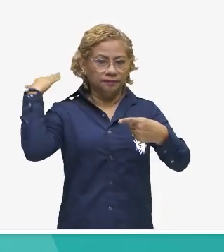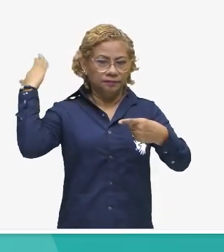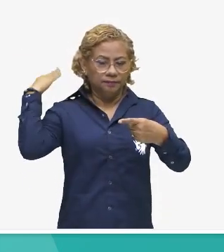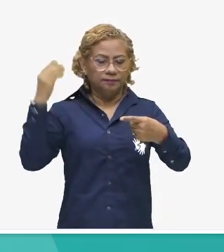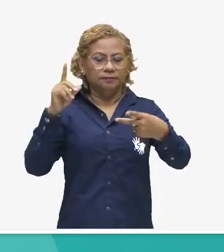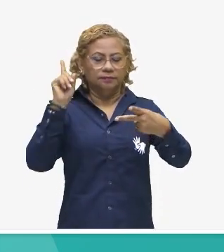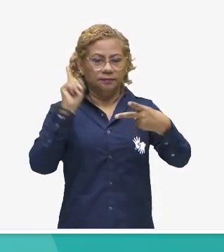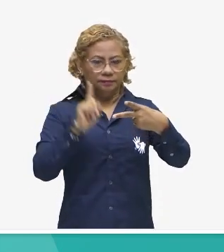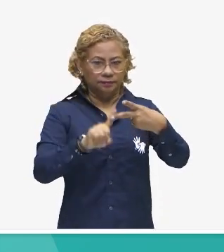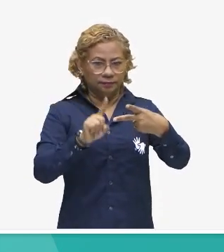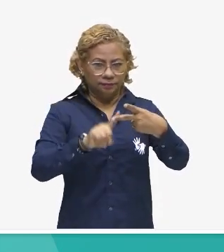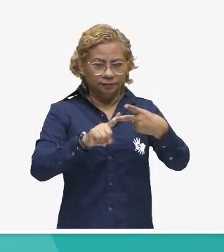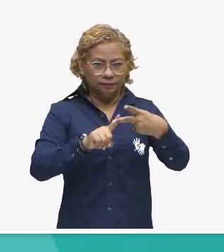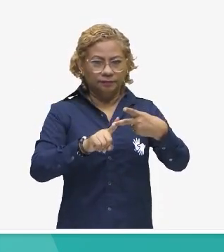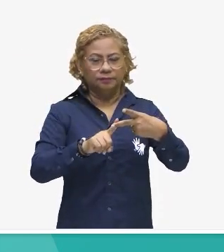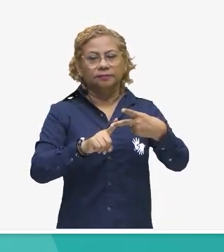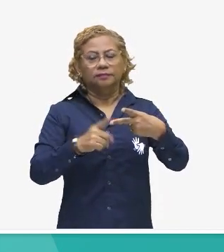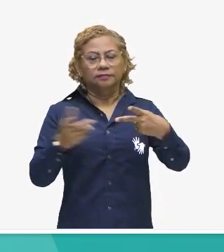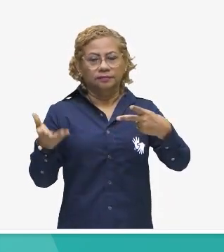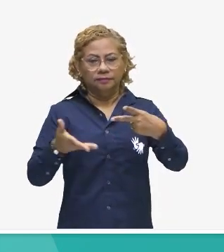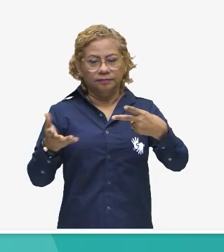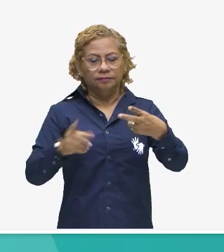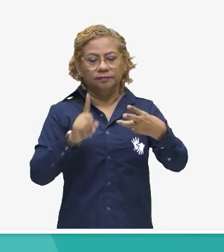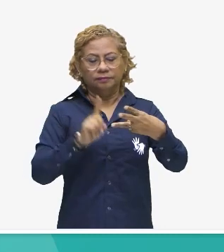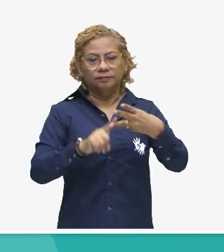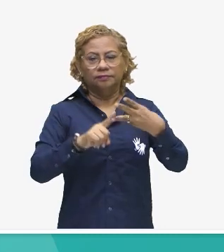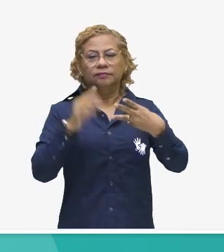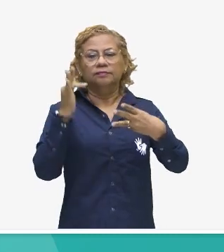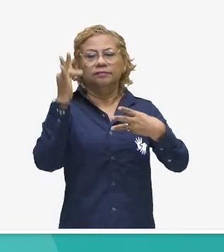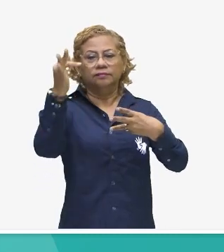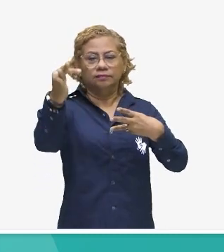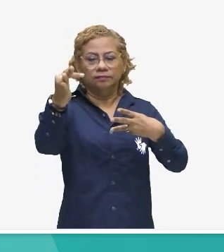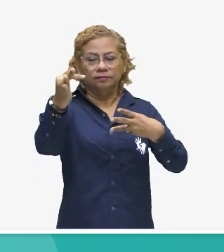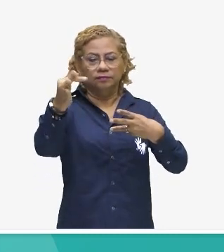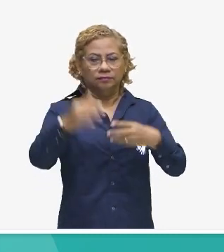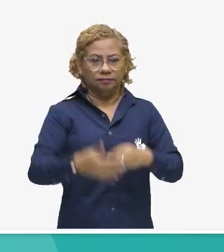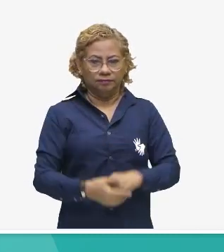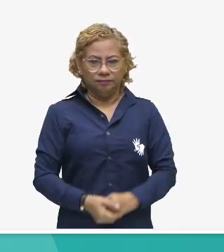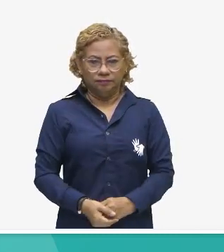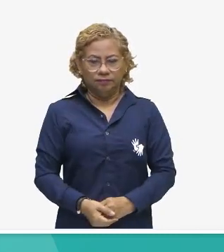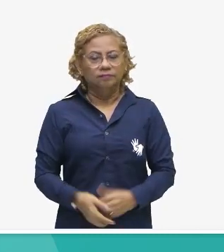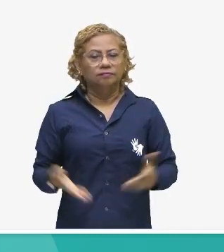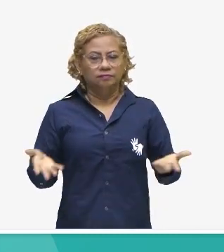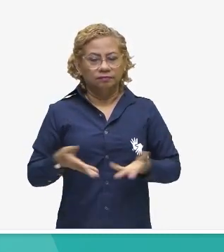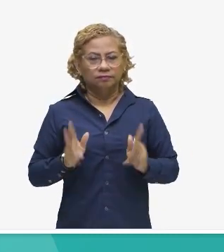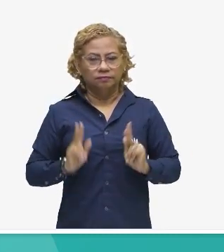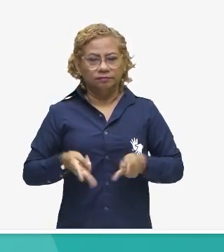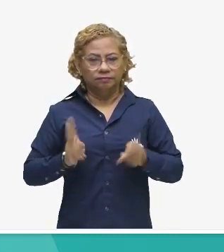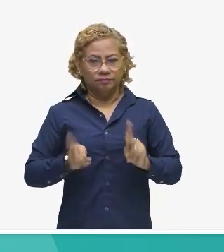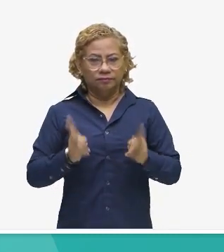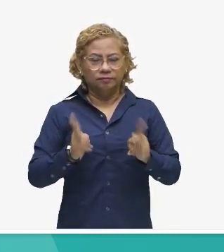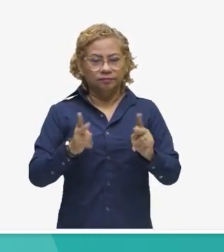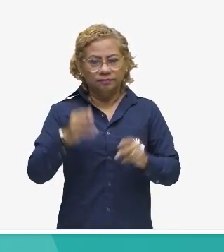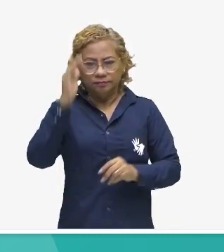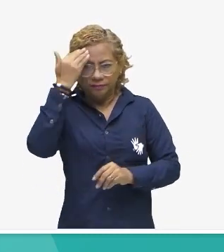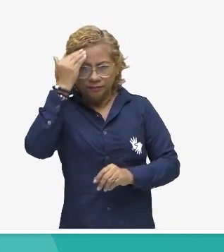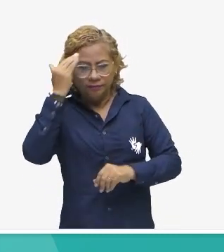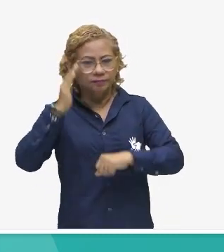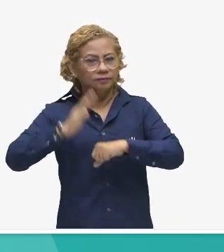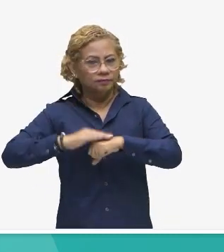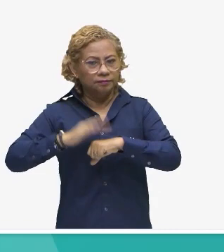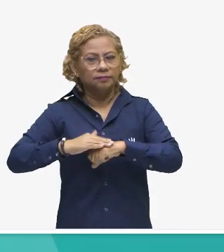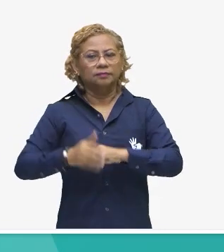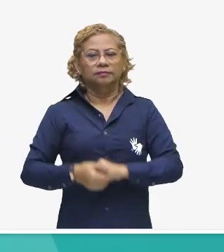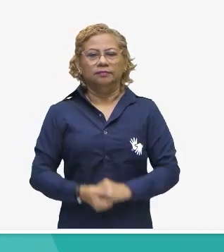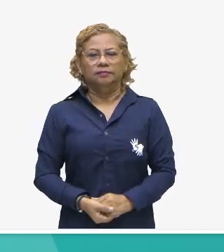que é presente, passado e futuro. A gente vai dar continuidade para vocês entenderem essas